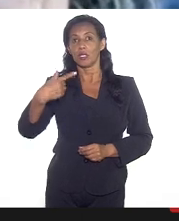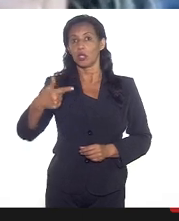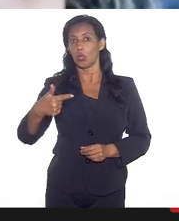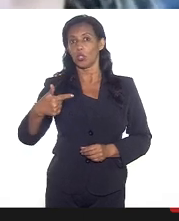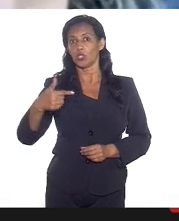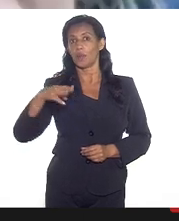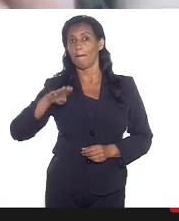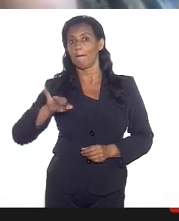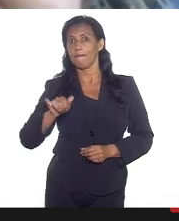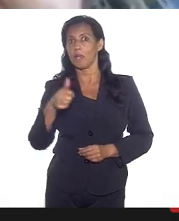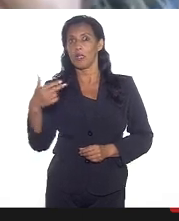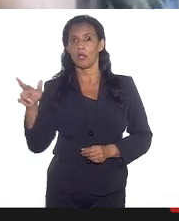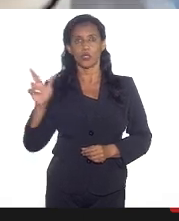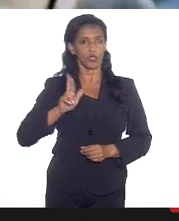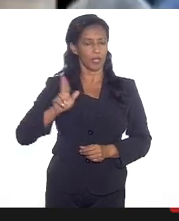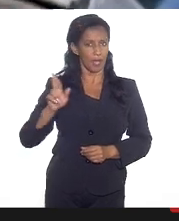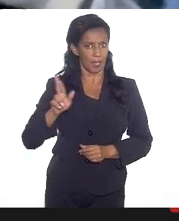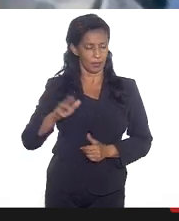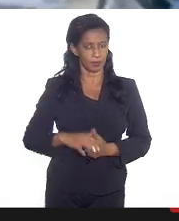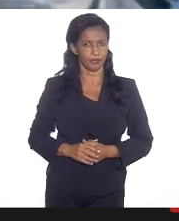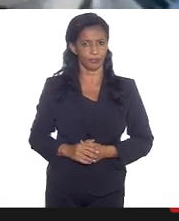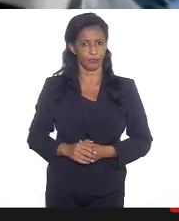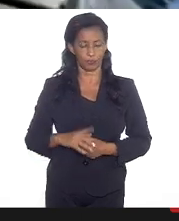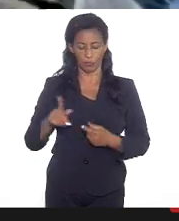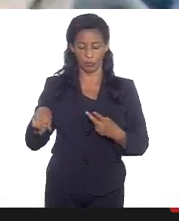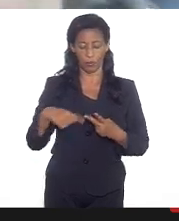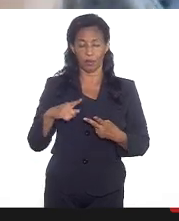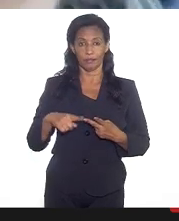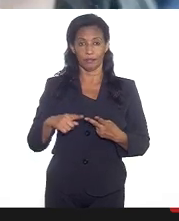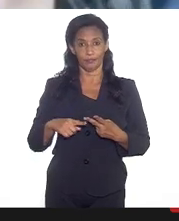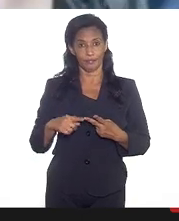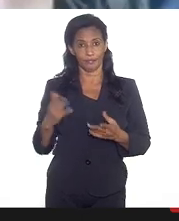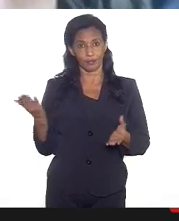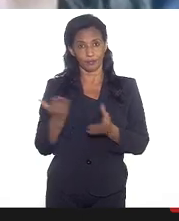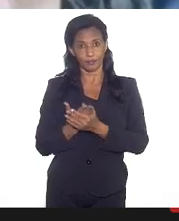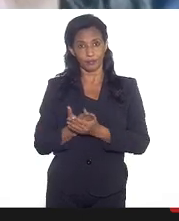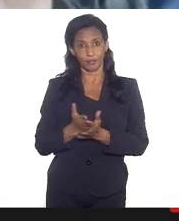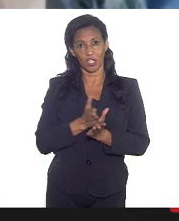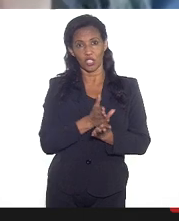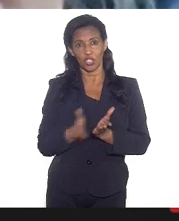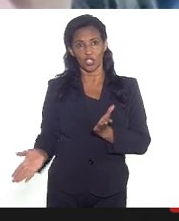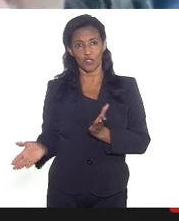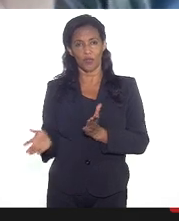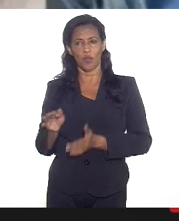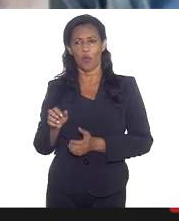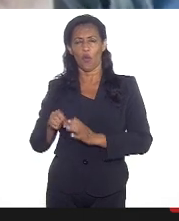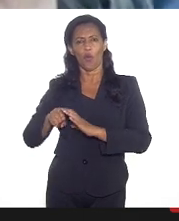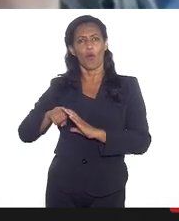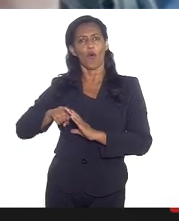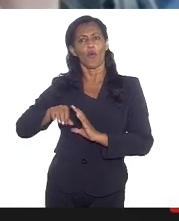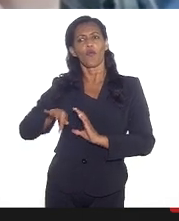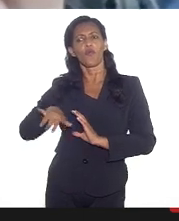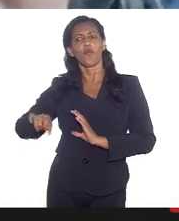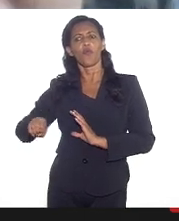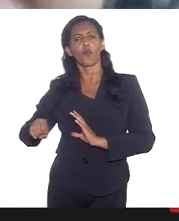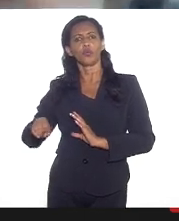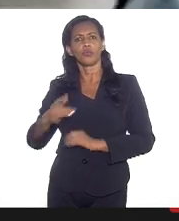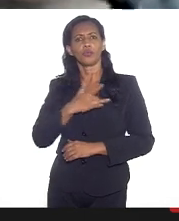reais. Um. O segundo processo é um desvio do Fundo de Saúde do Estado.